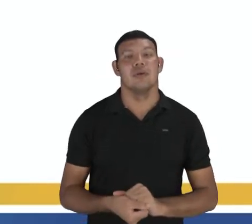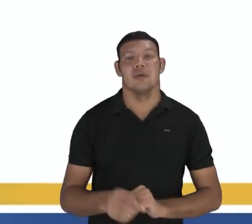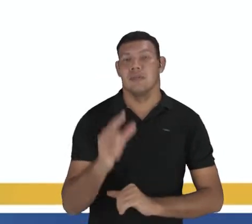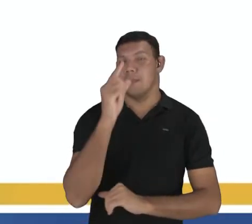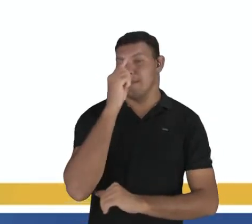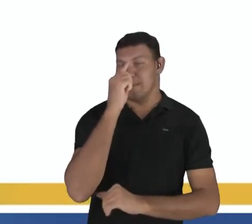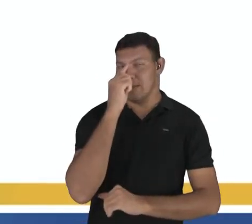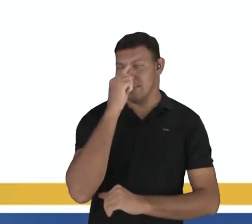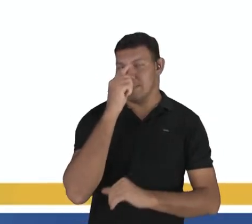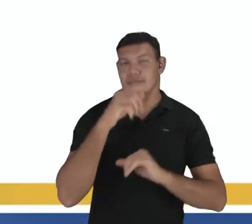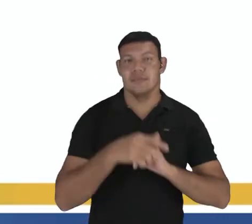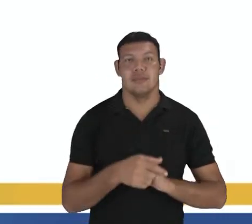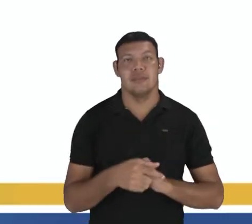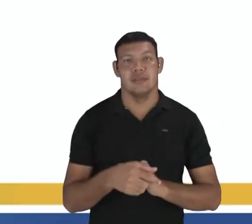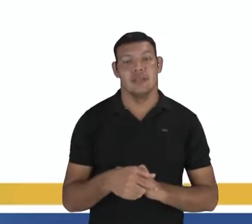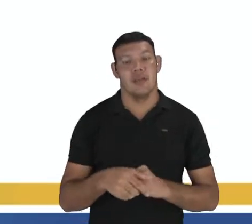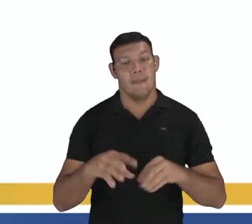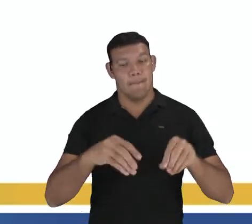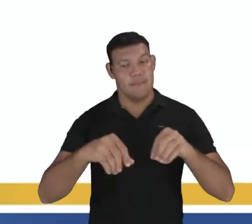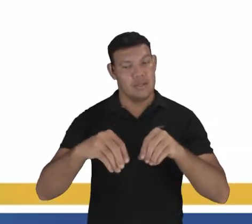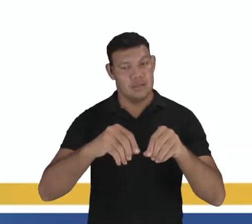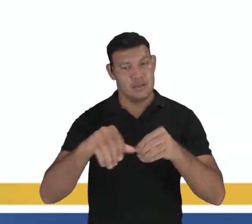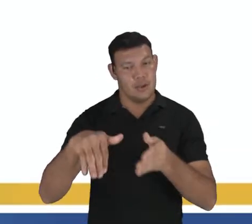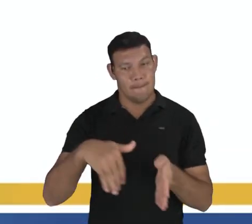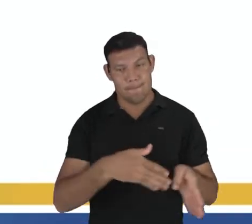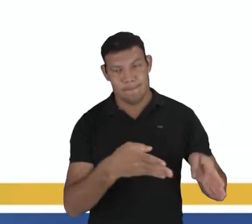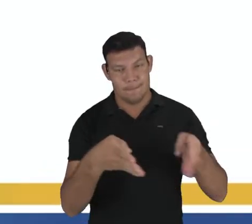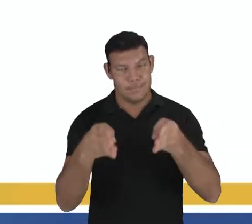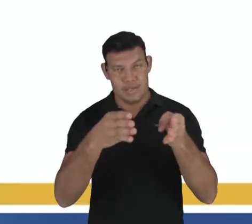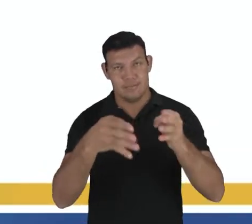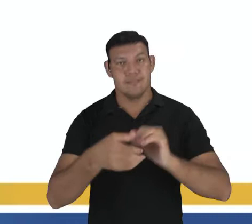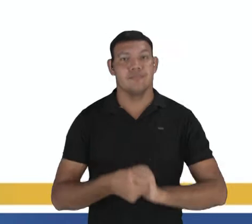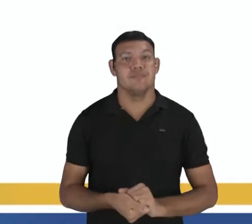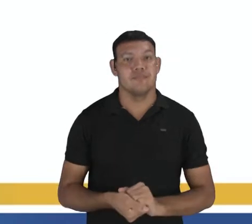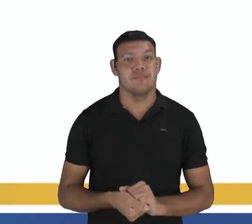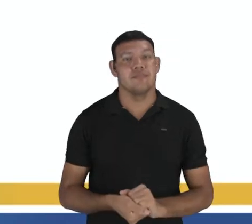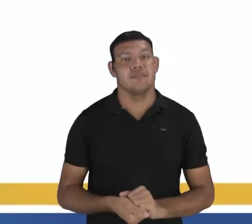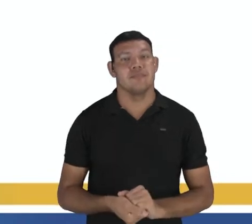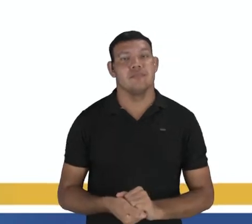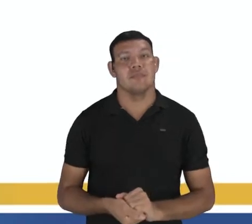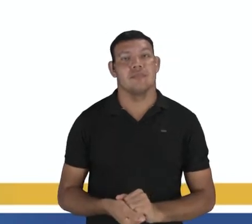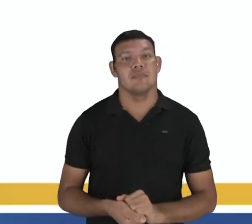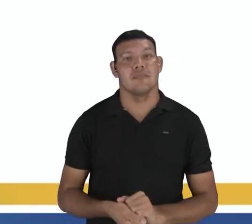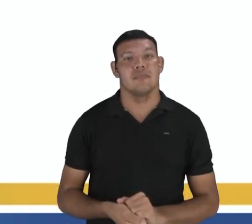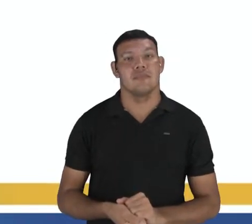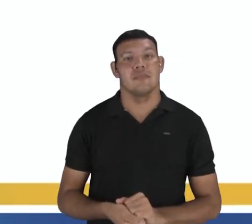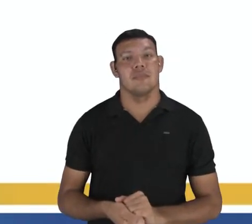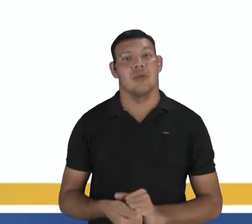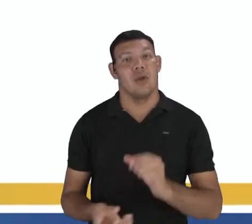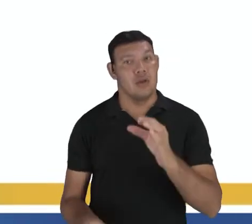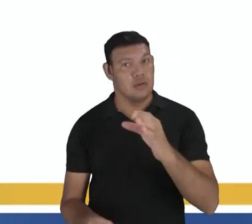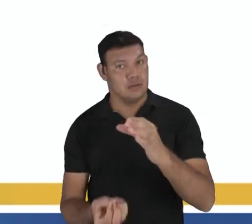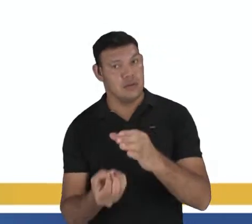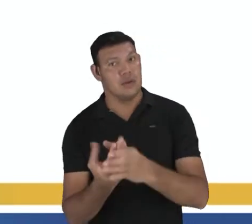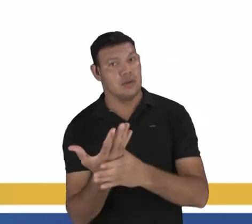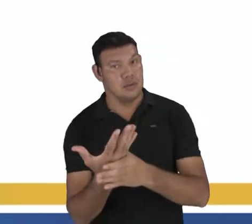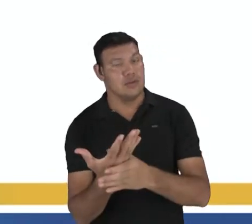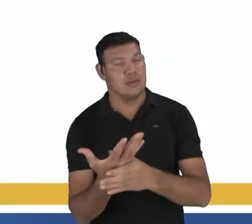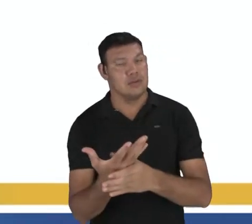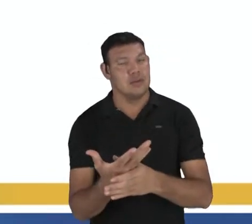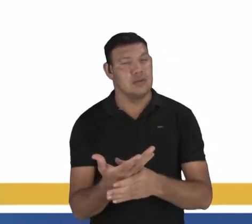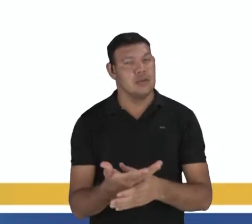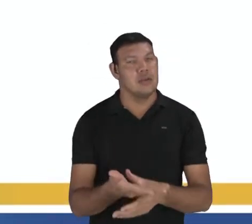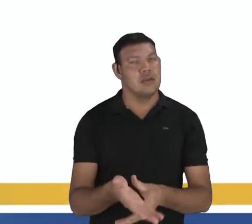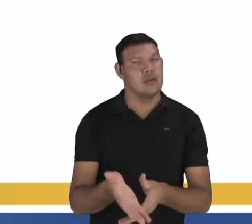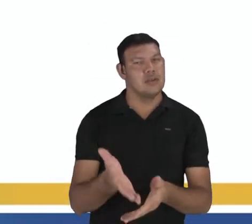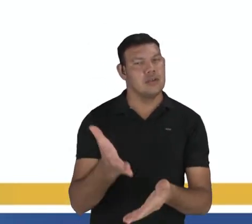rios, né? Por conta desses dois rios, né? Essa região da Ásia Ocidental, né, é onde surgem as